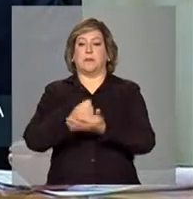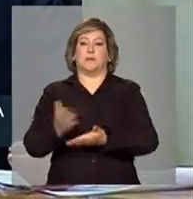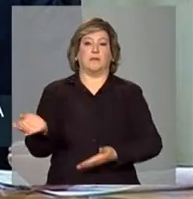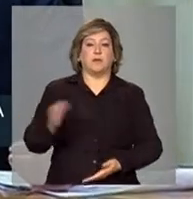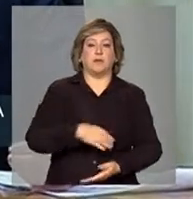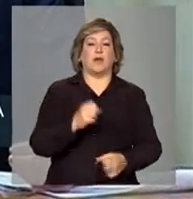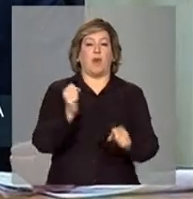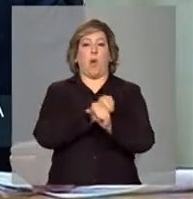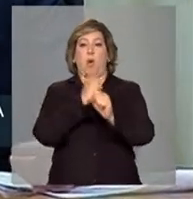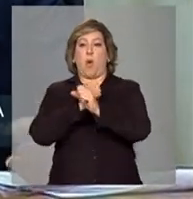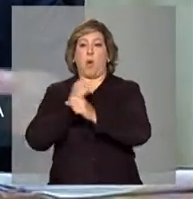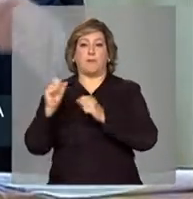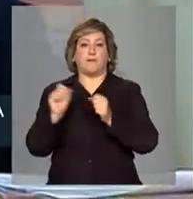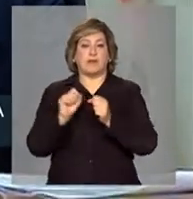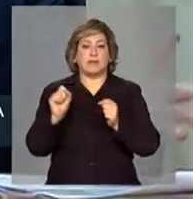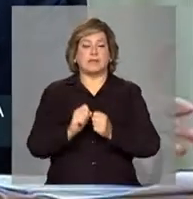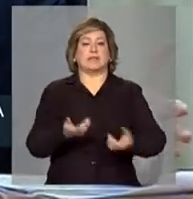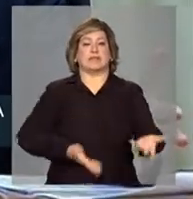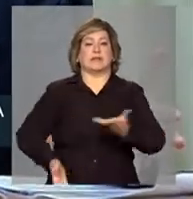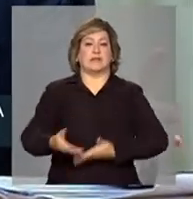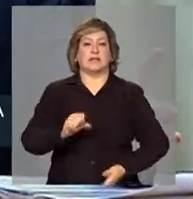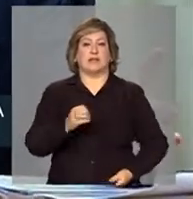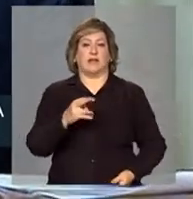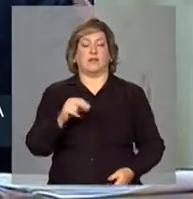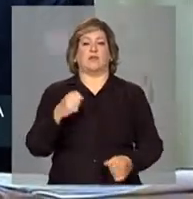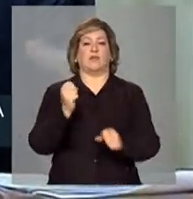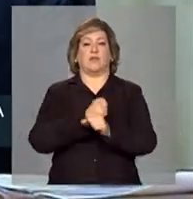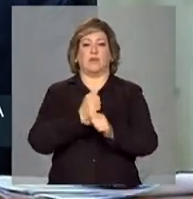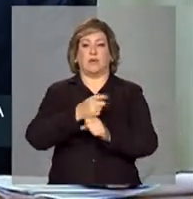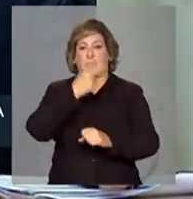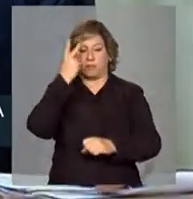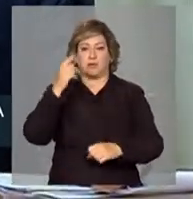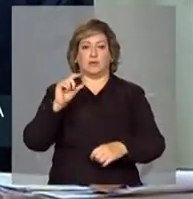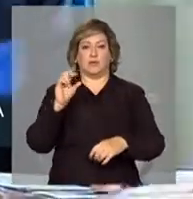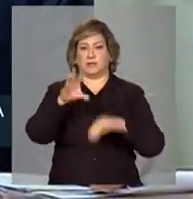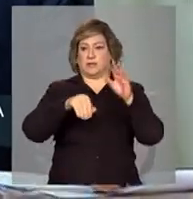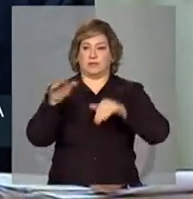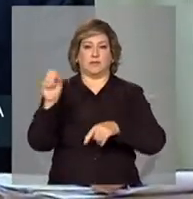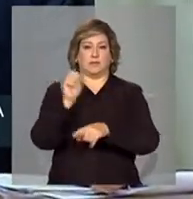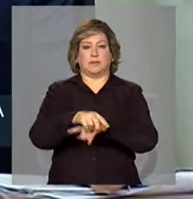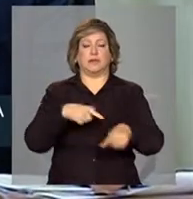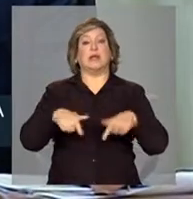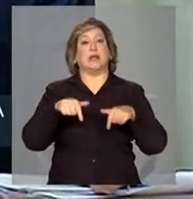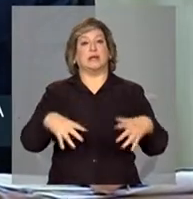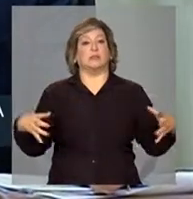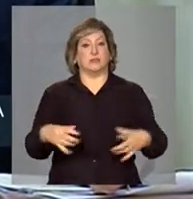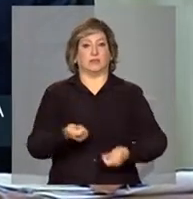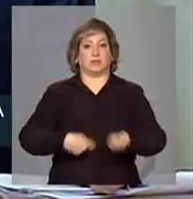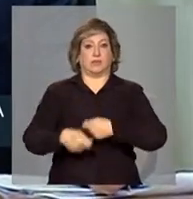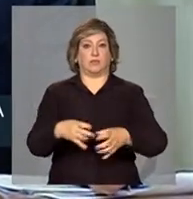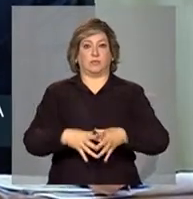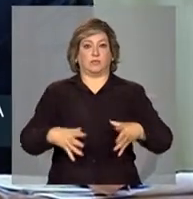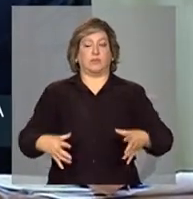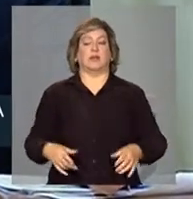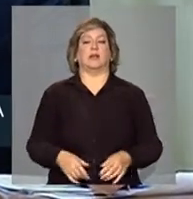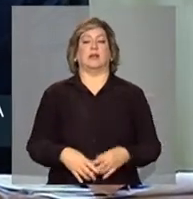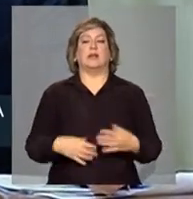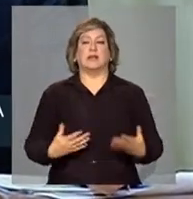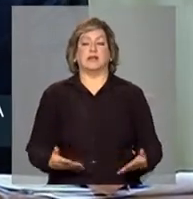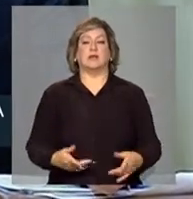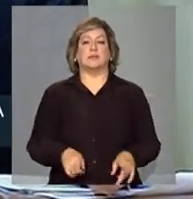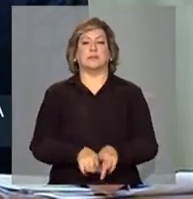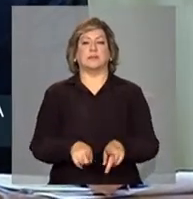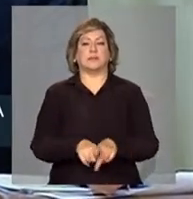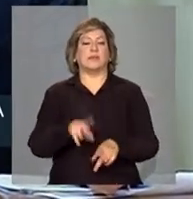fazendo obras serviços contratando mão de obra e isto mobiliza toda a economia e finalmente